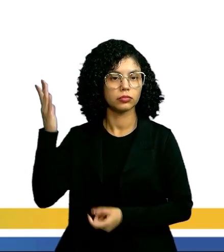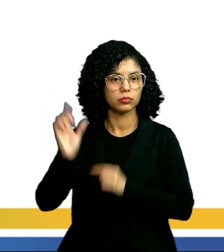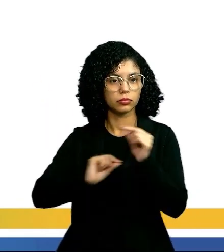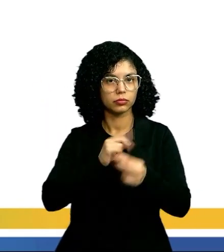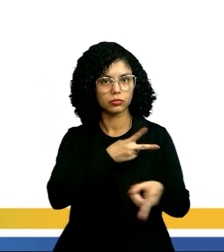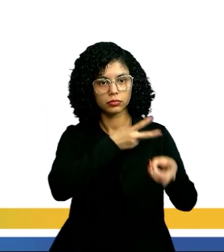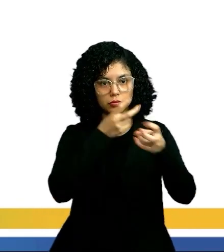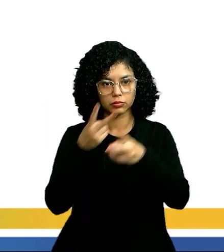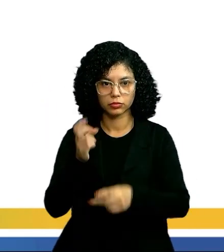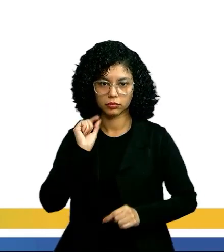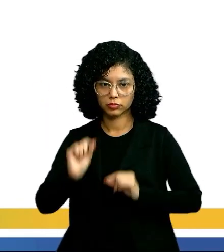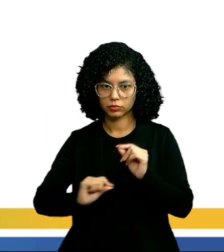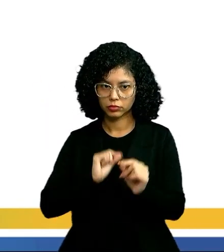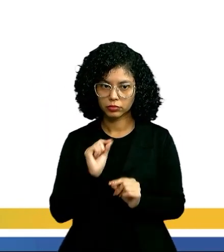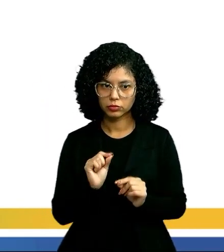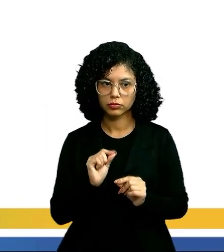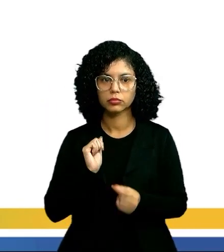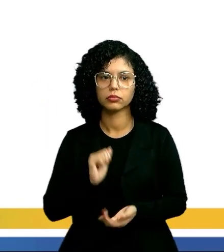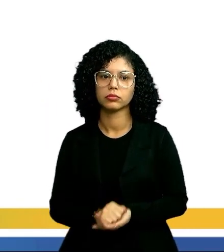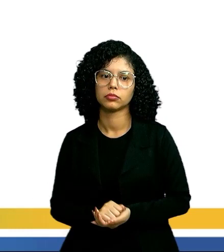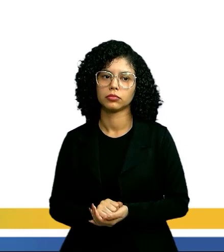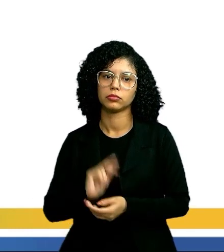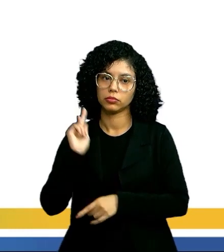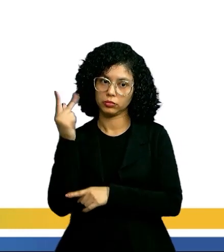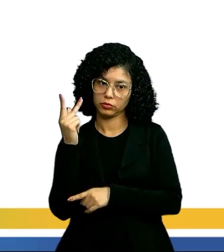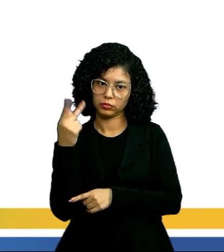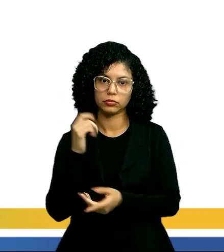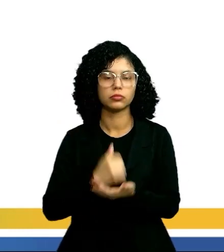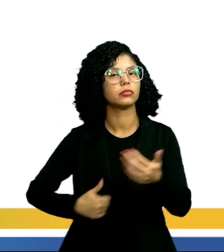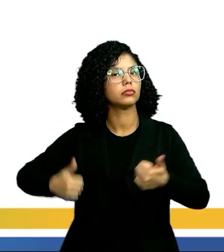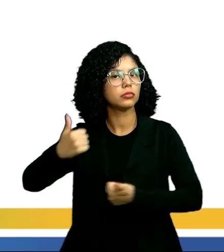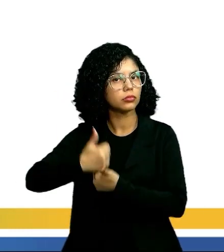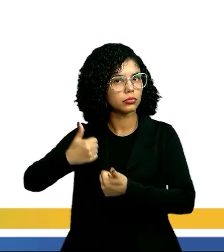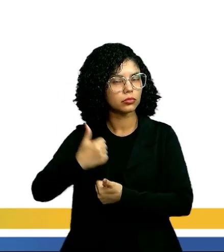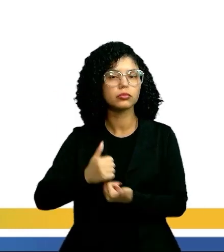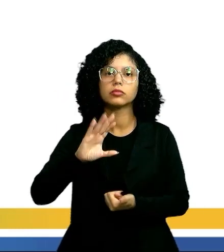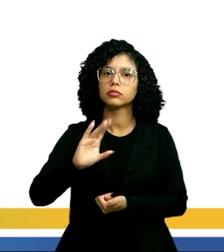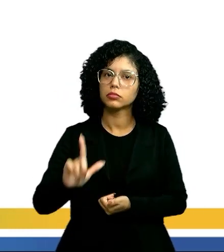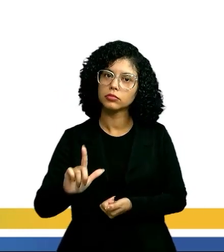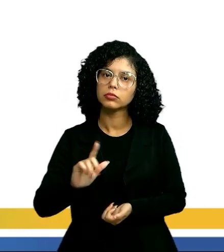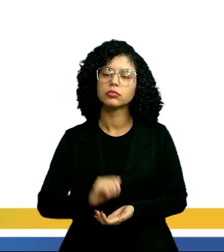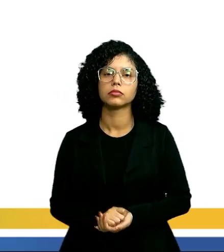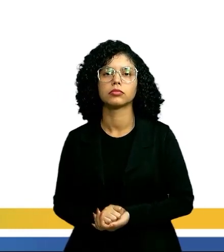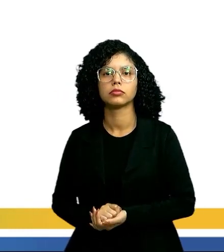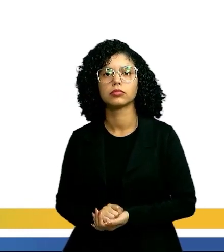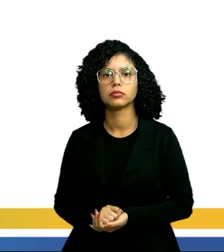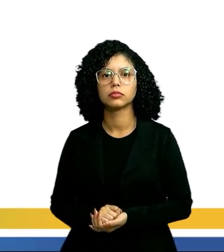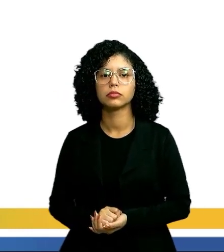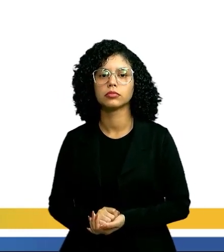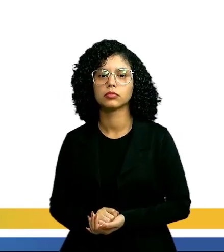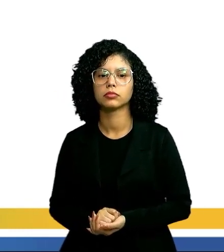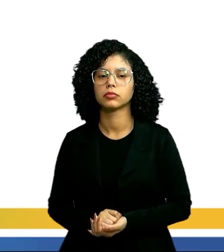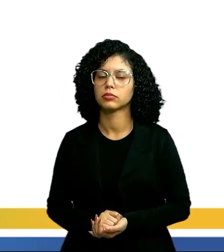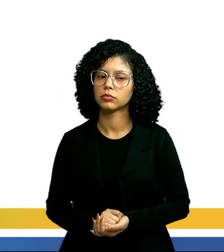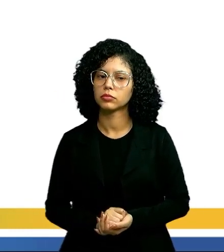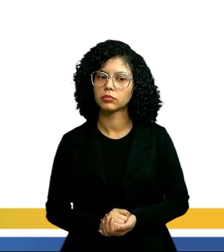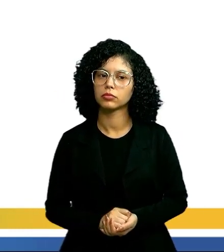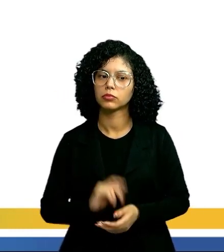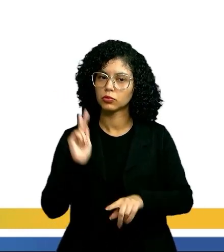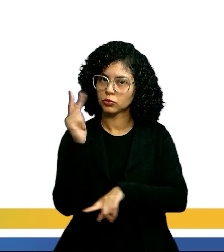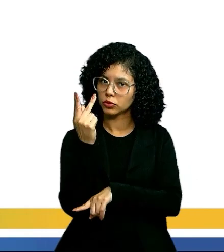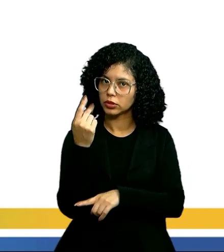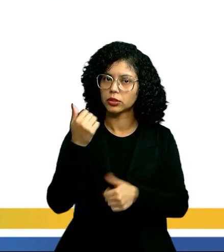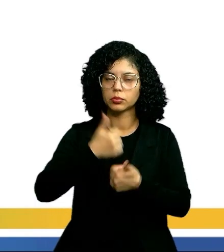aí, perceba o quê? Que o H ele foi substituído pelo Cl, pelo cloro. O hidrogênio ele